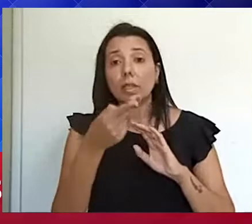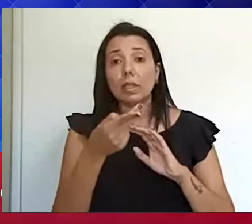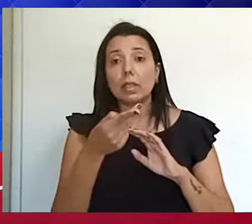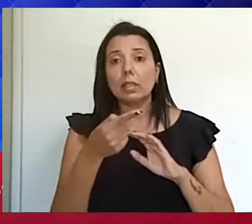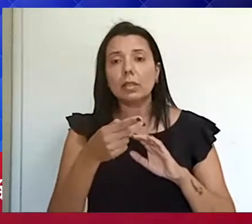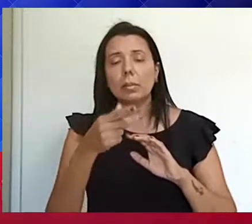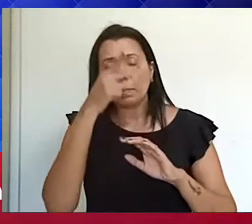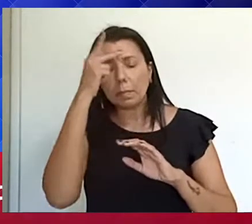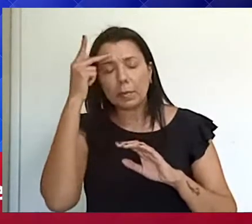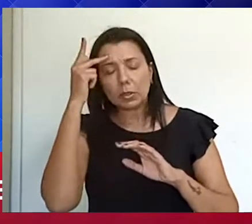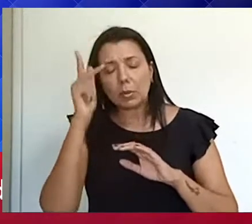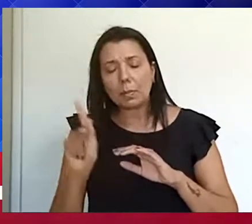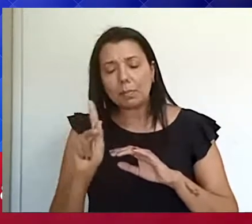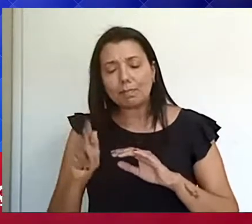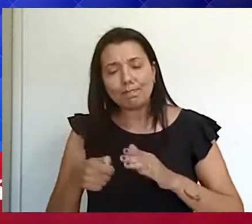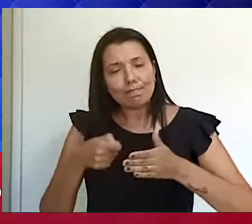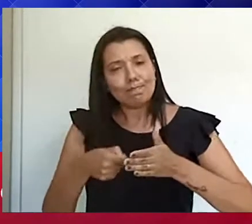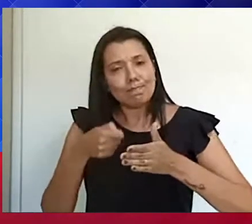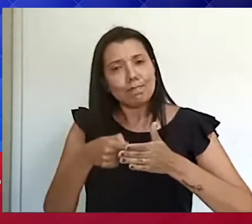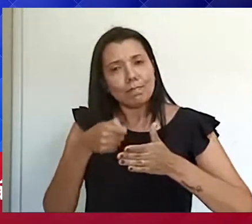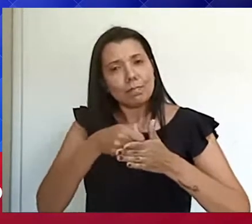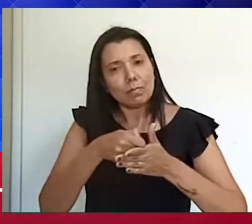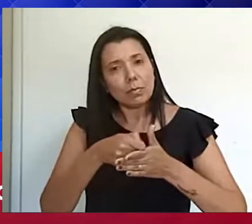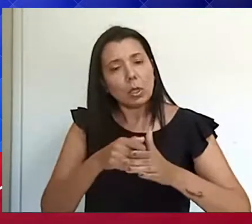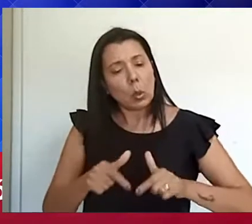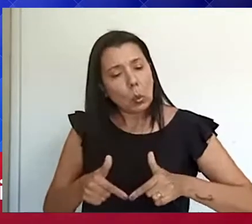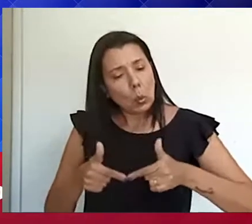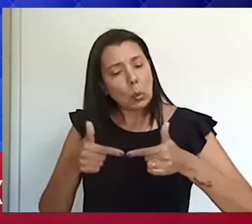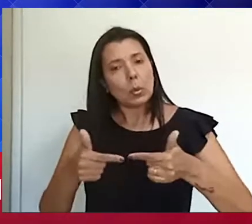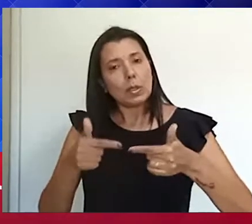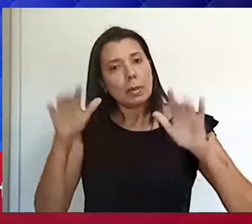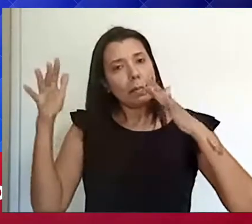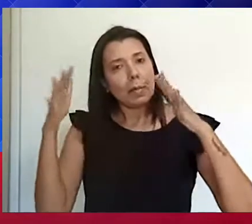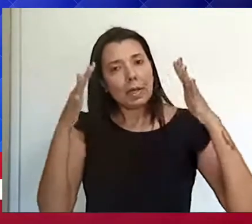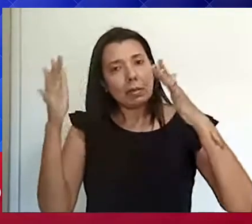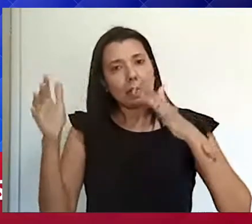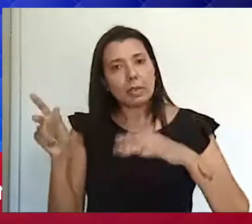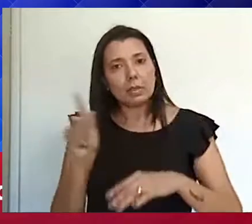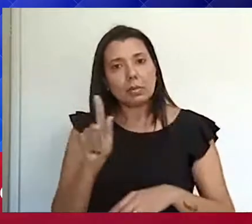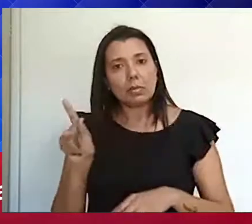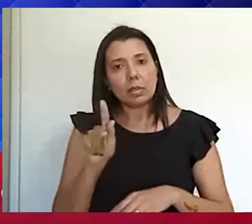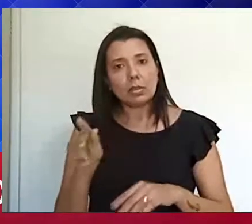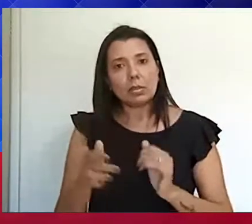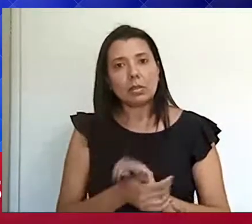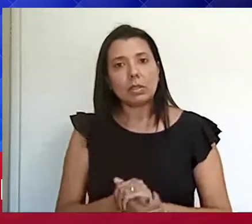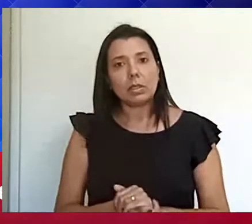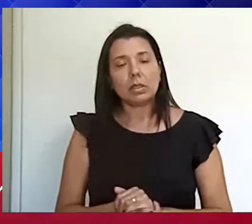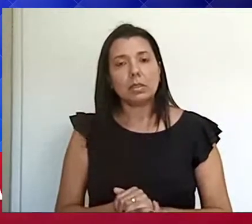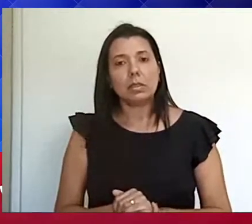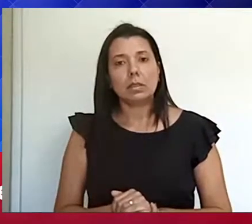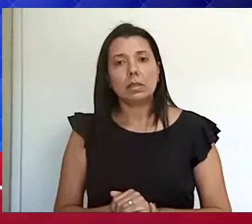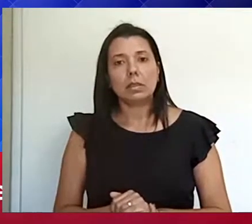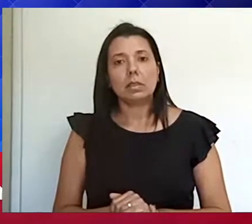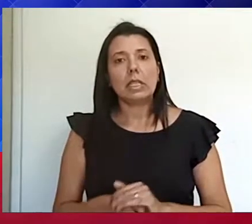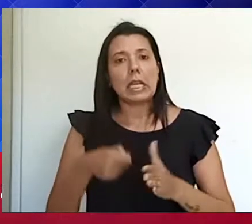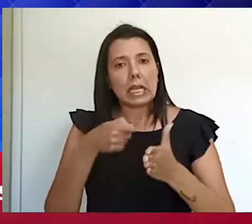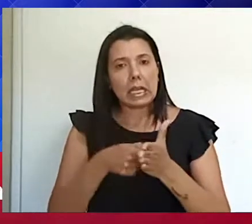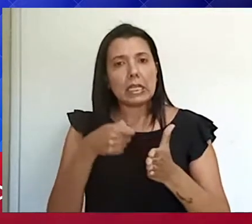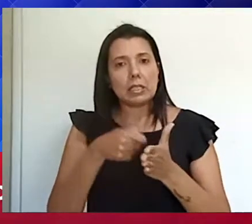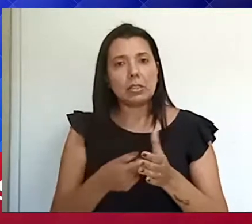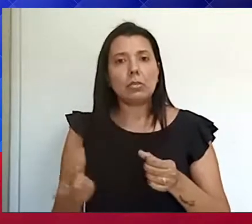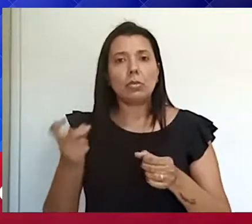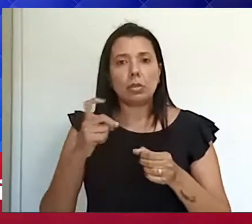professora Zanetti, histórias de luta. Então, parabéns aí aos professores que estão, né, resistindo, lutando,